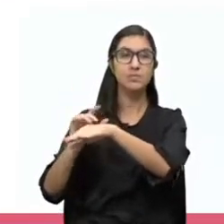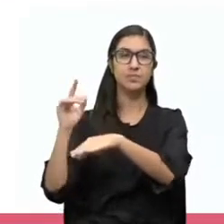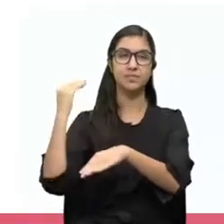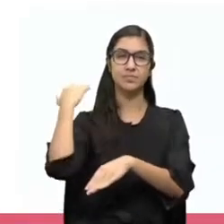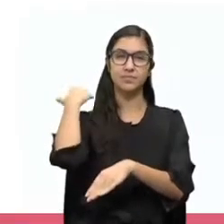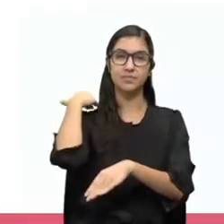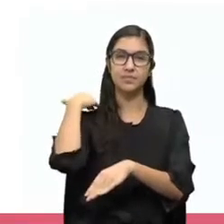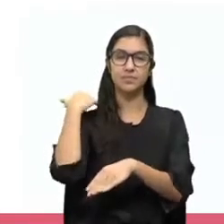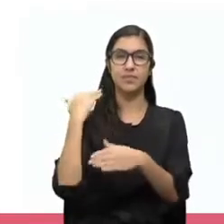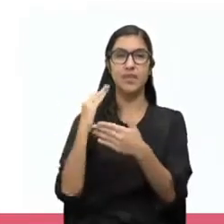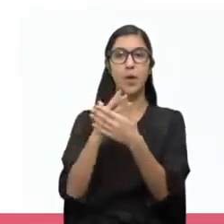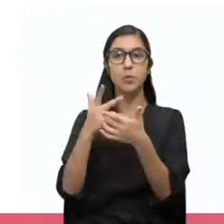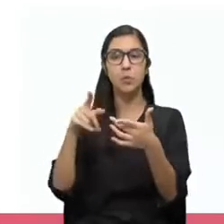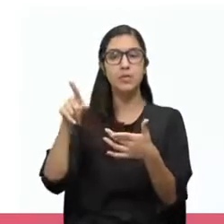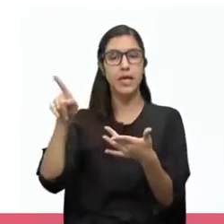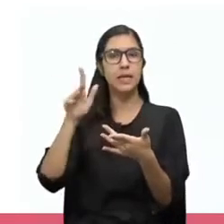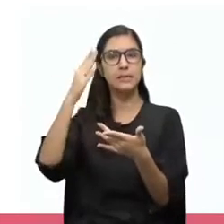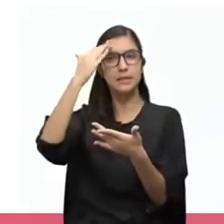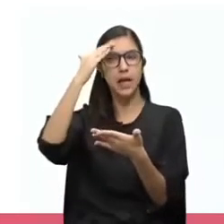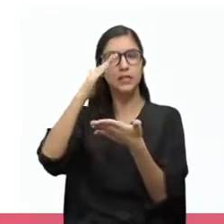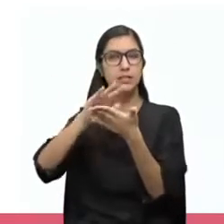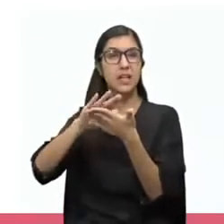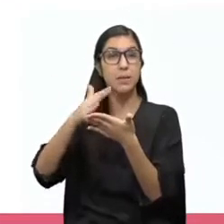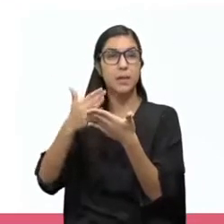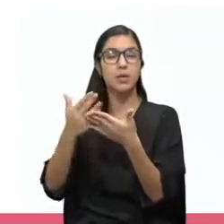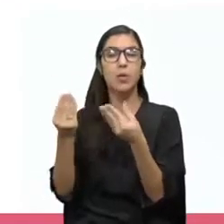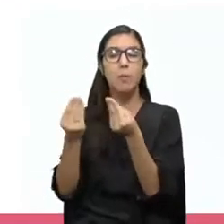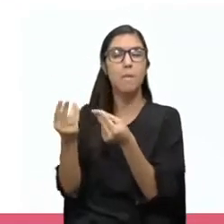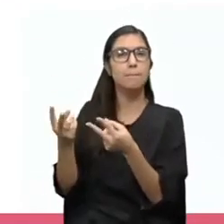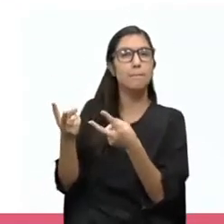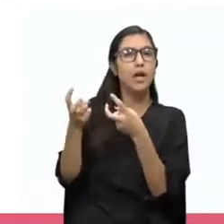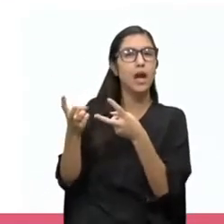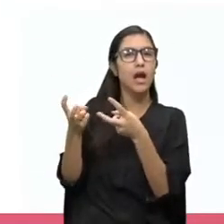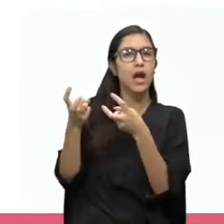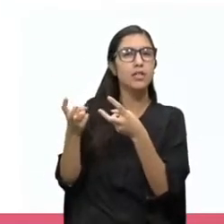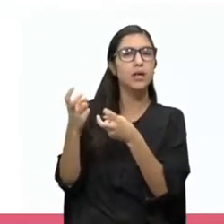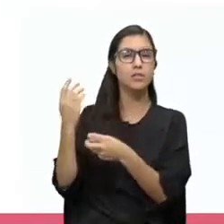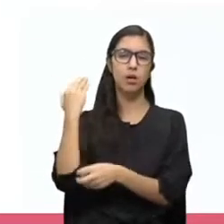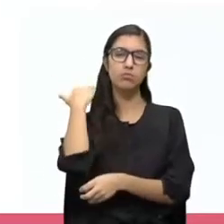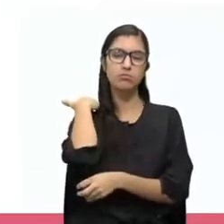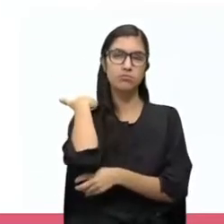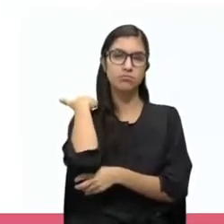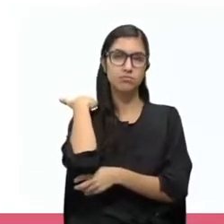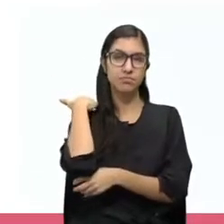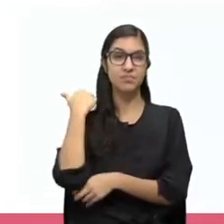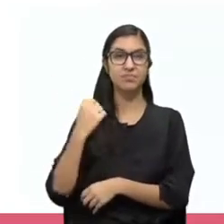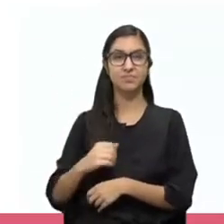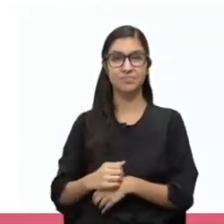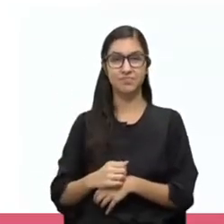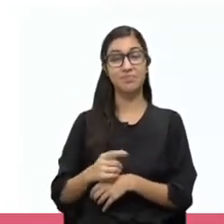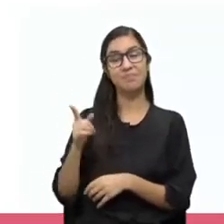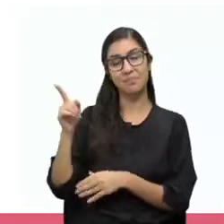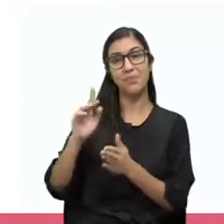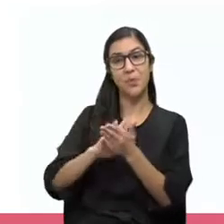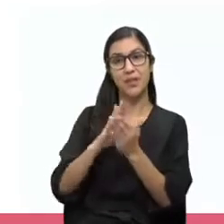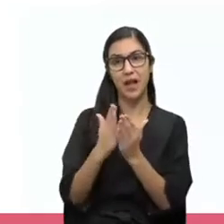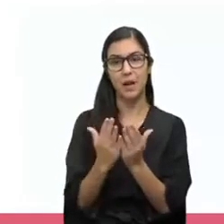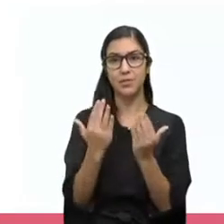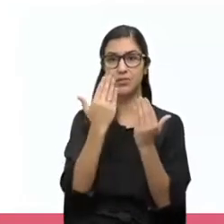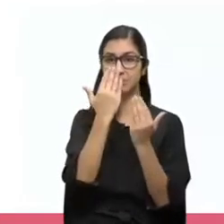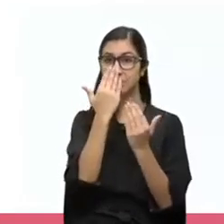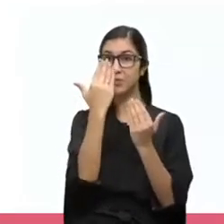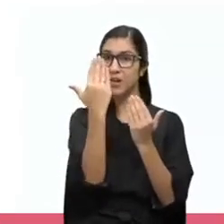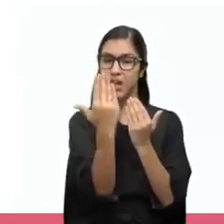toca e algumas coisas ele interpreta com a percepção aqui nas costas dele. E aqui o intérprete, o